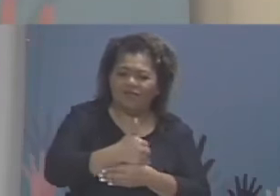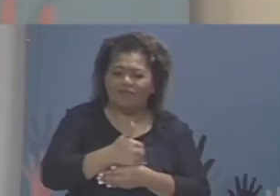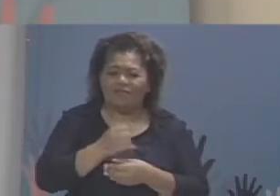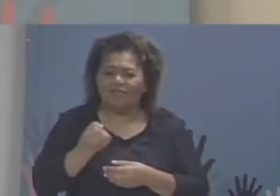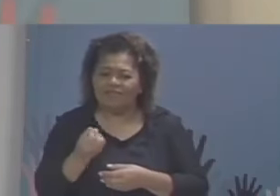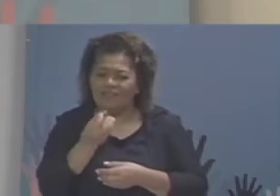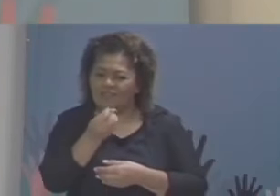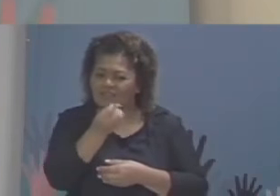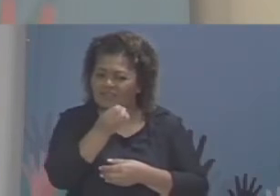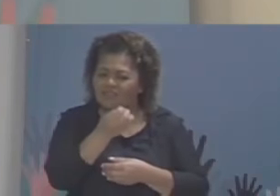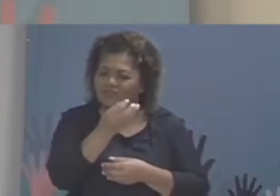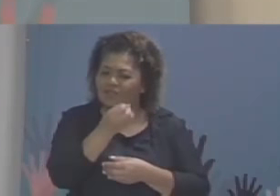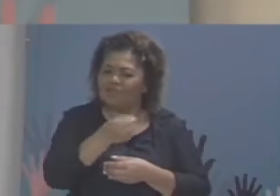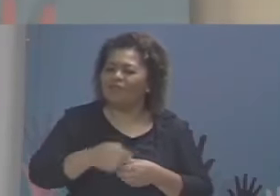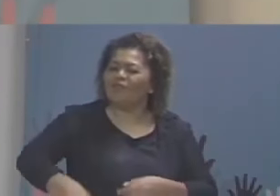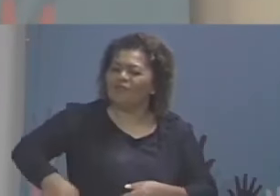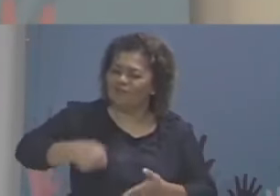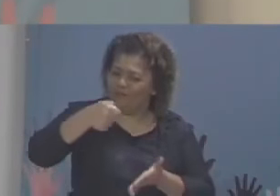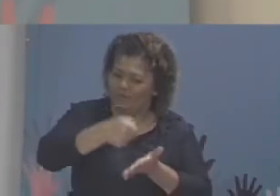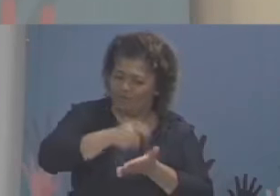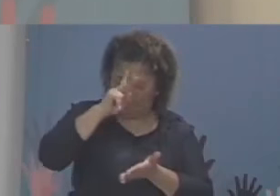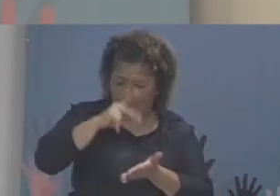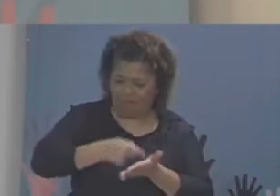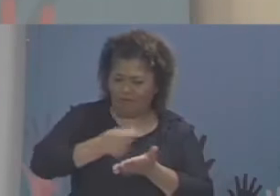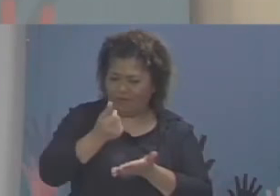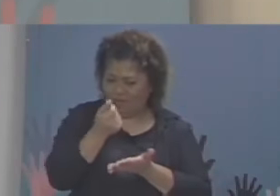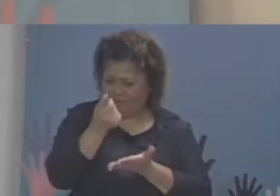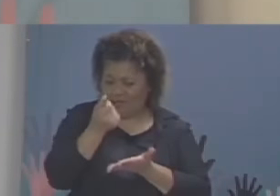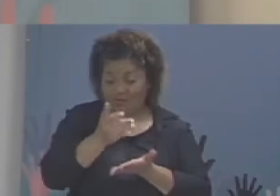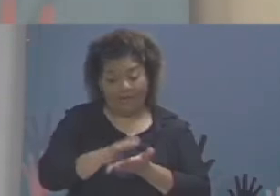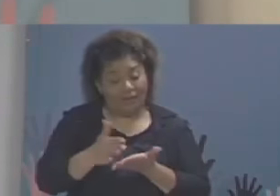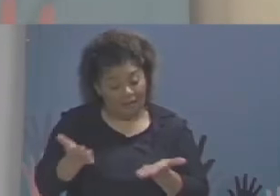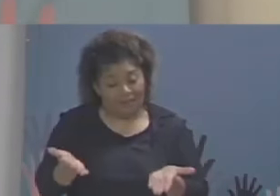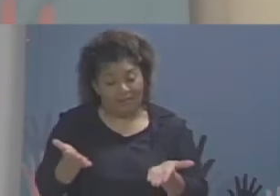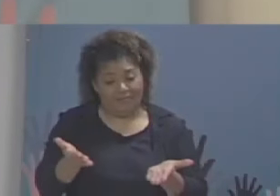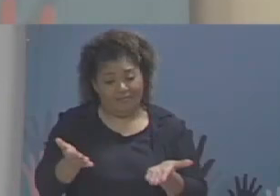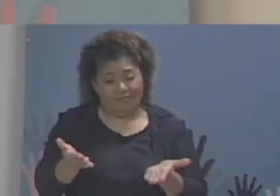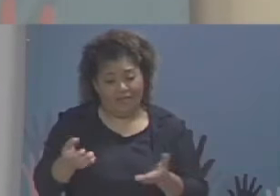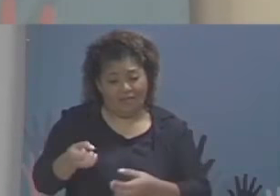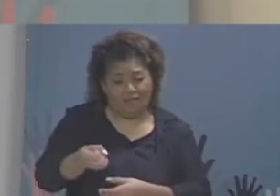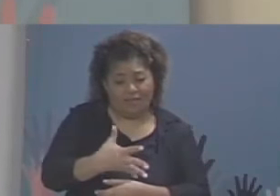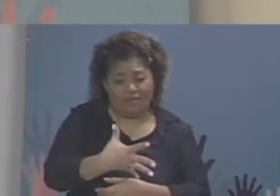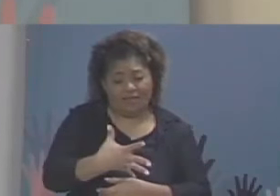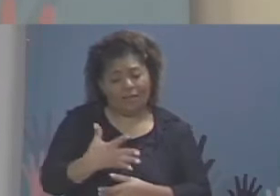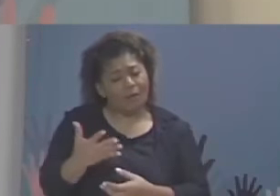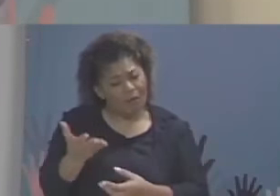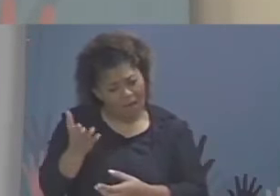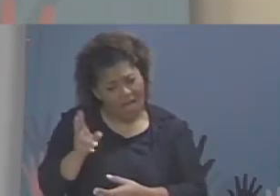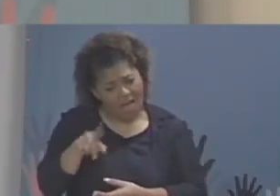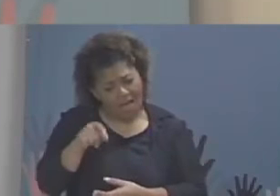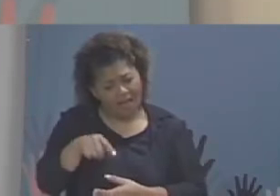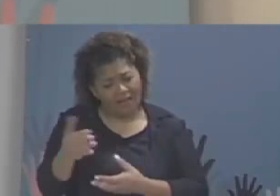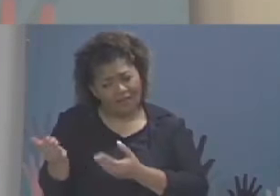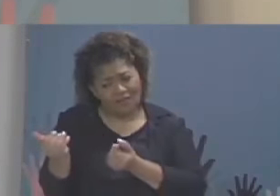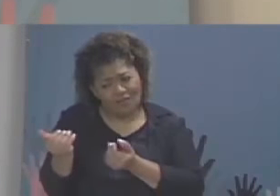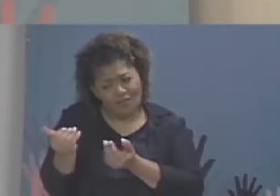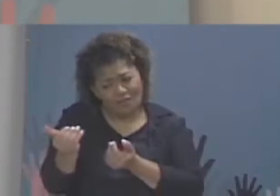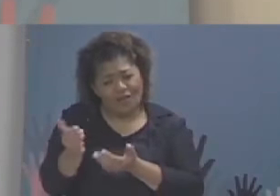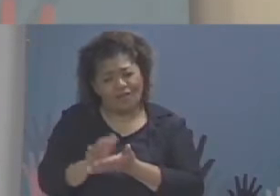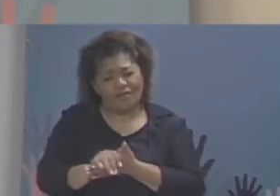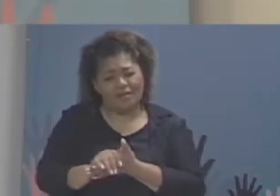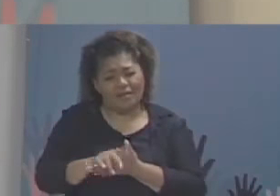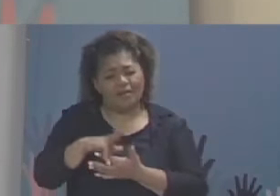mas com os amigos é mais facilmente superável. Foi uma batalha que eu escutei o tempo inteiro. A renovação é muito jovem? Não, não é. Nós temos pessoas